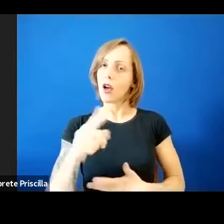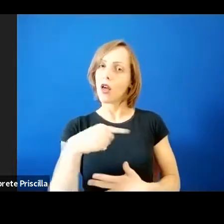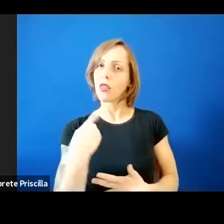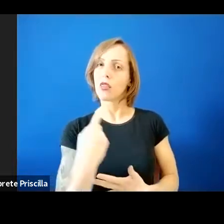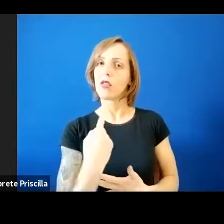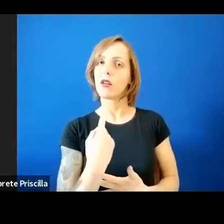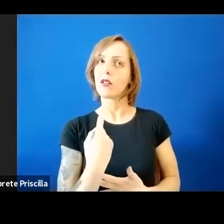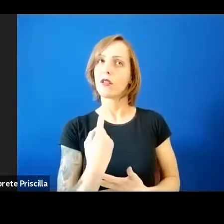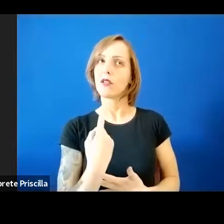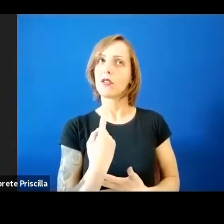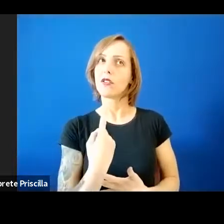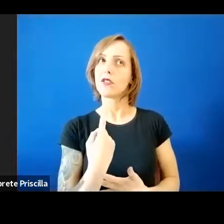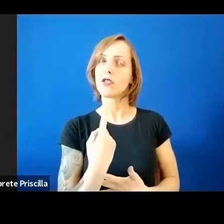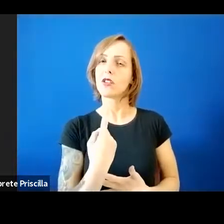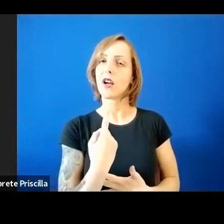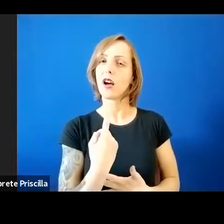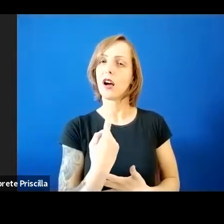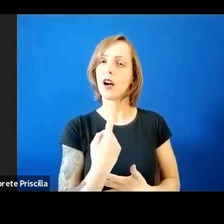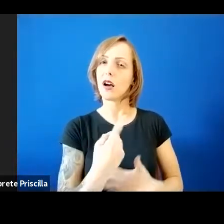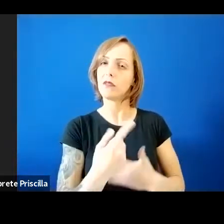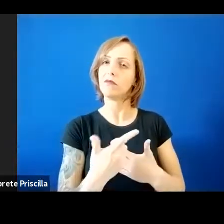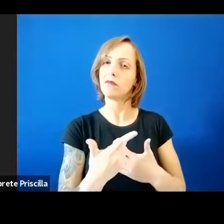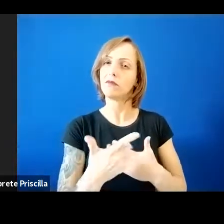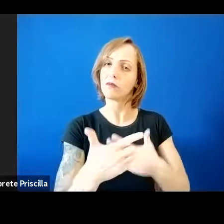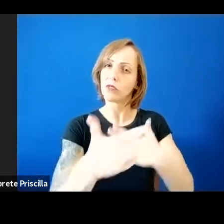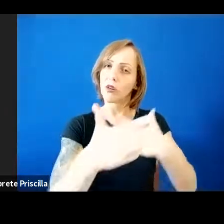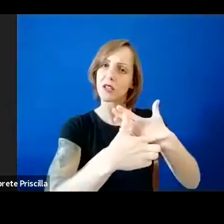essa função a qual fomos criados?